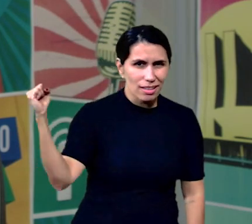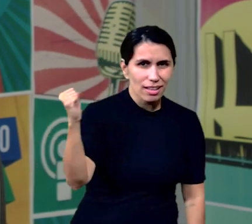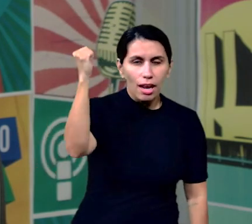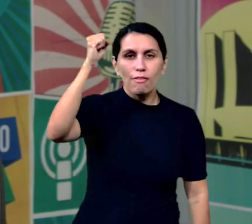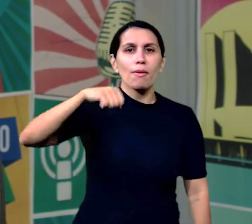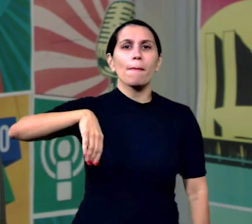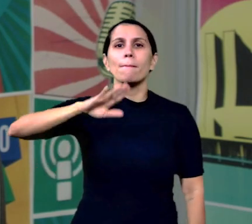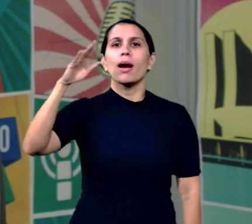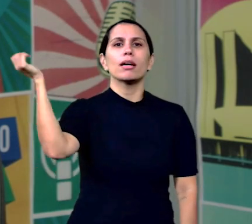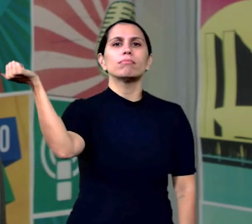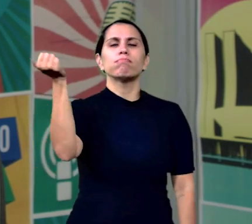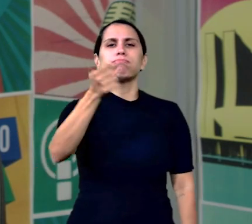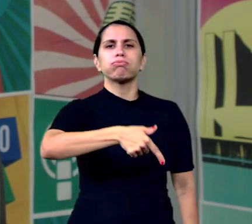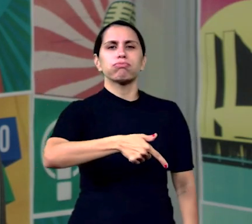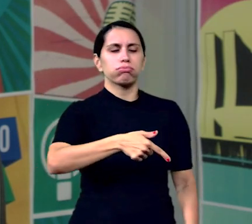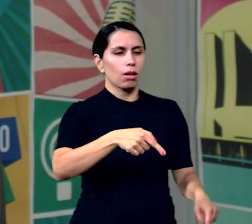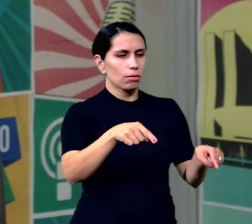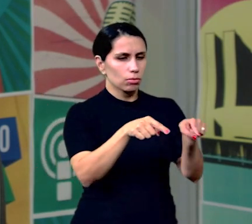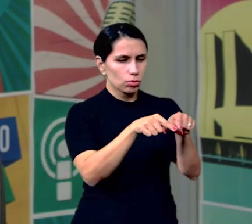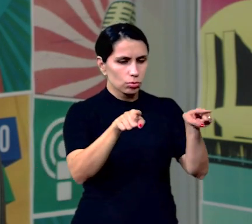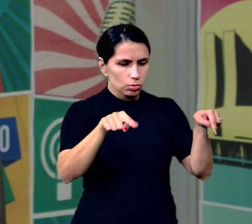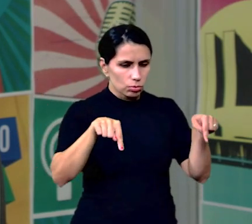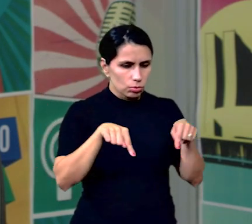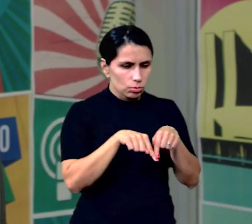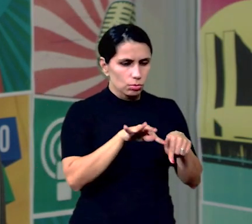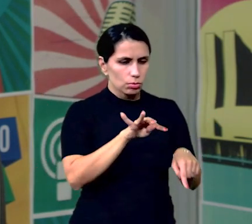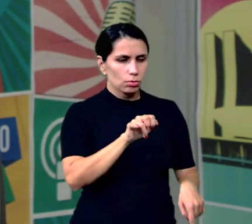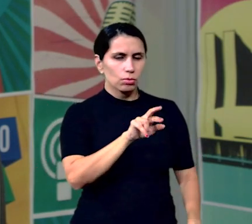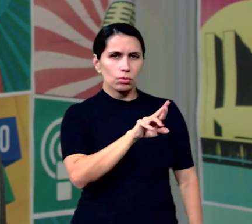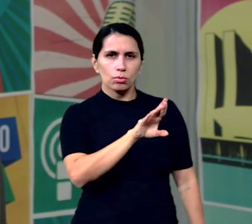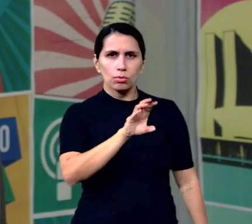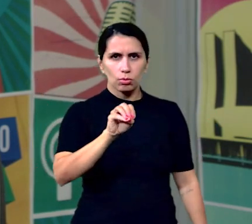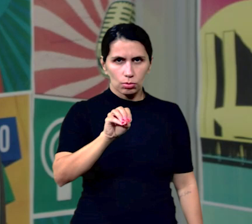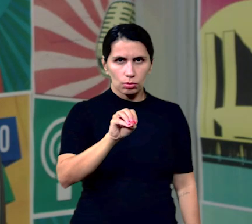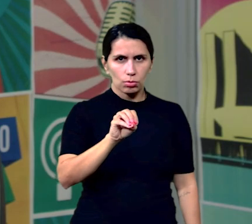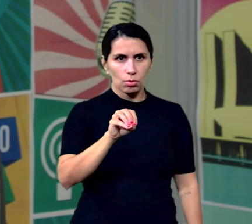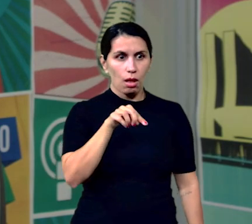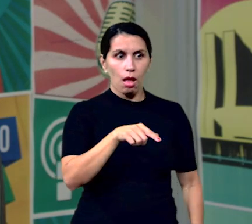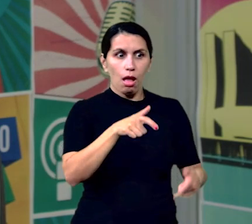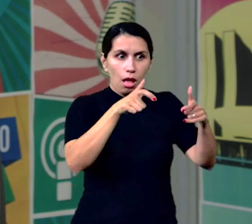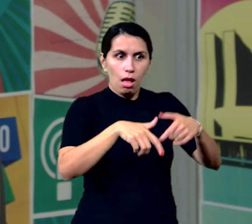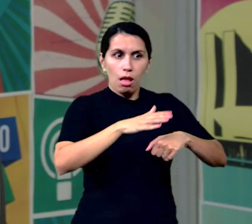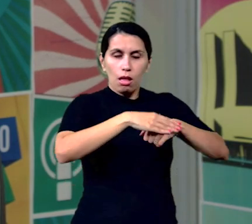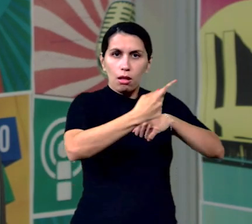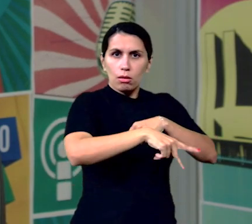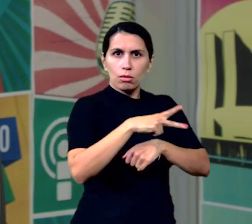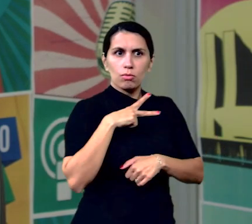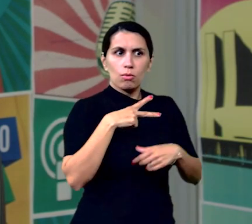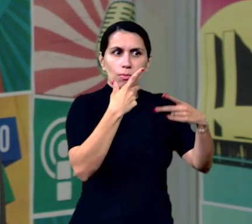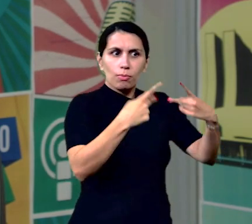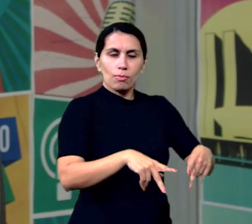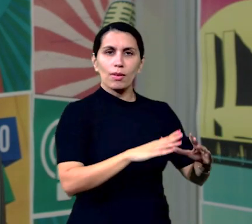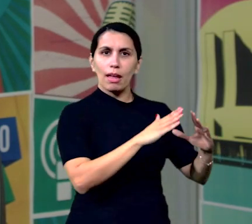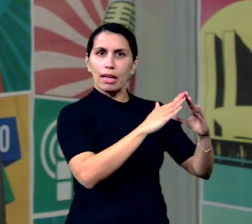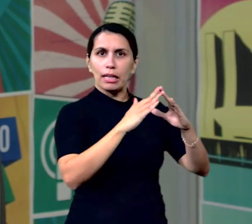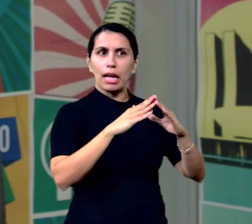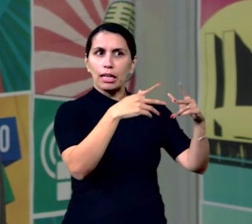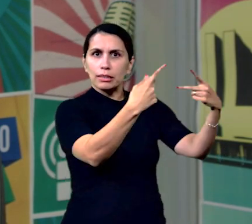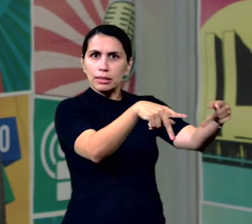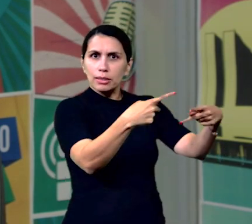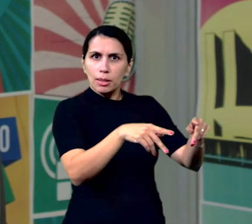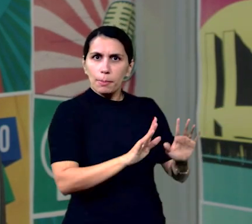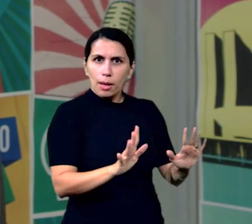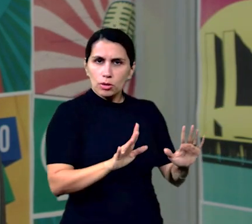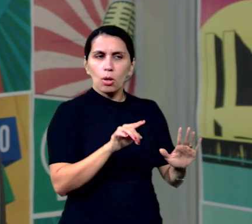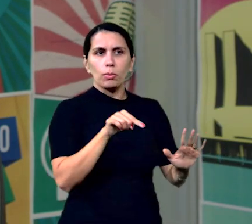aquele que invade uma propriedade privada, né, porque um terreiro é uma propriedade privada, é a Sim. casa das pessoas, não que isso